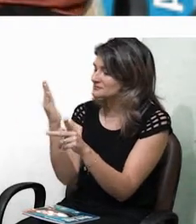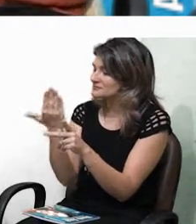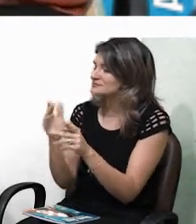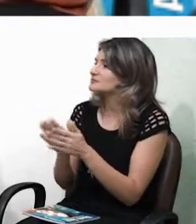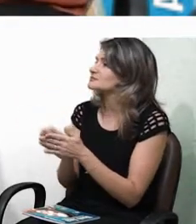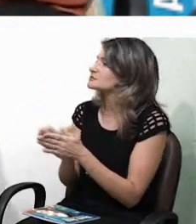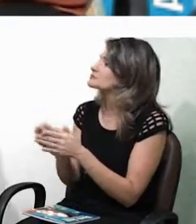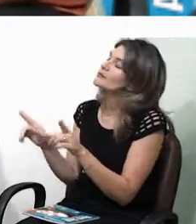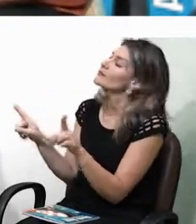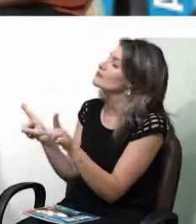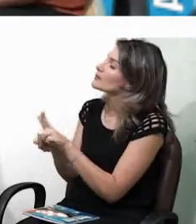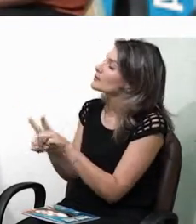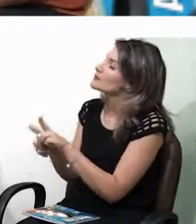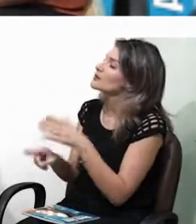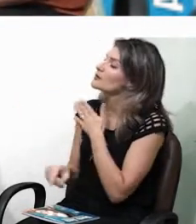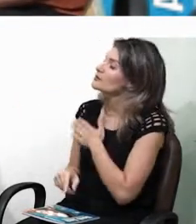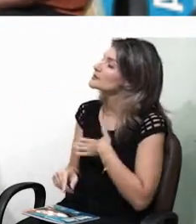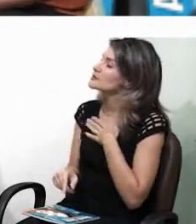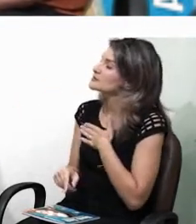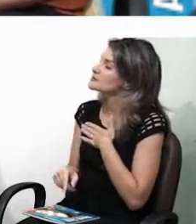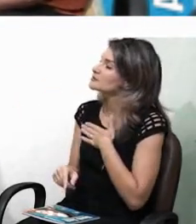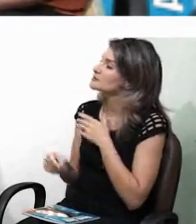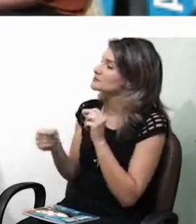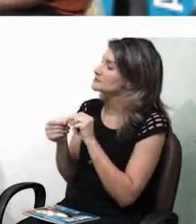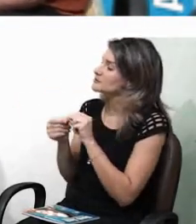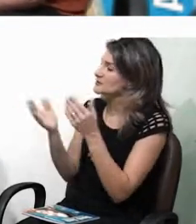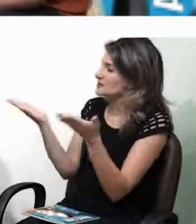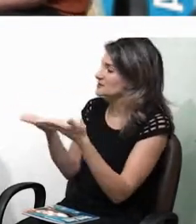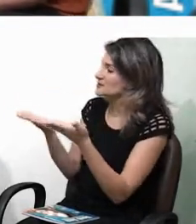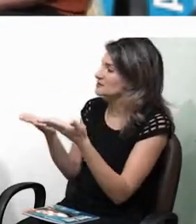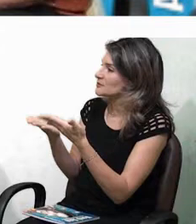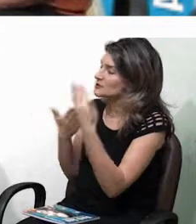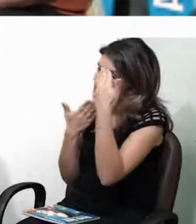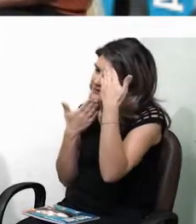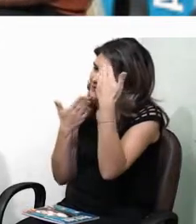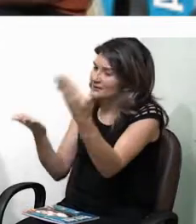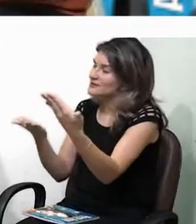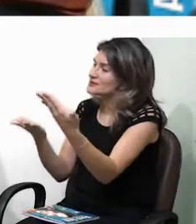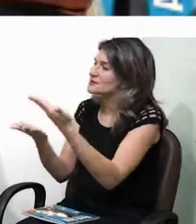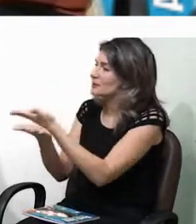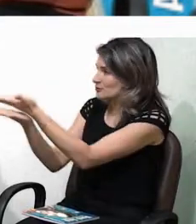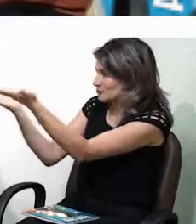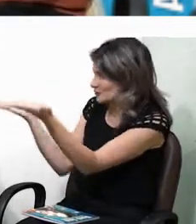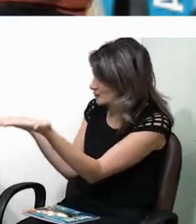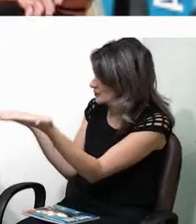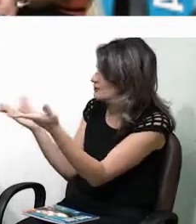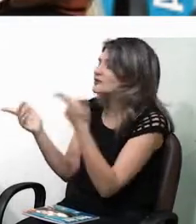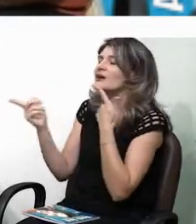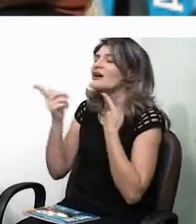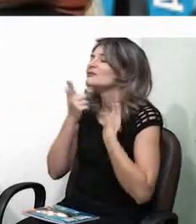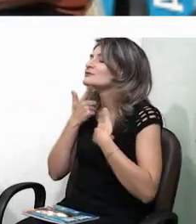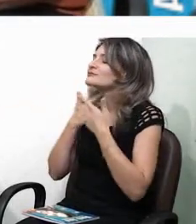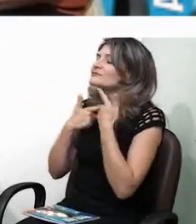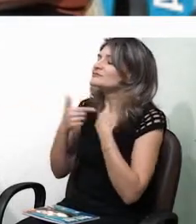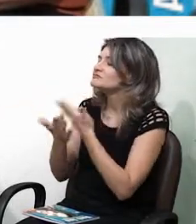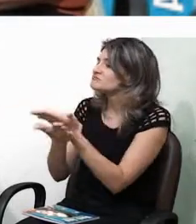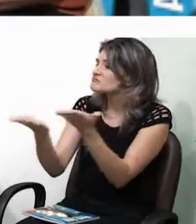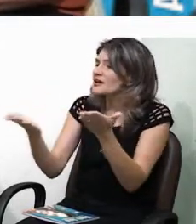Eu gostaria que vocês fizessem aí agora os agradecimentos de vocês, fiquem à